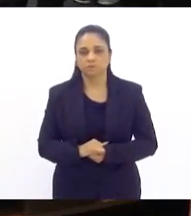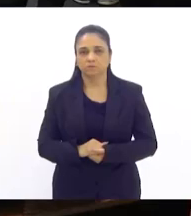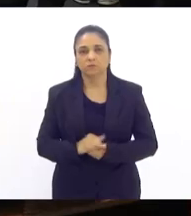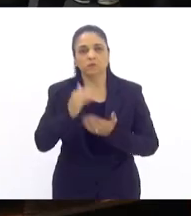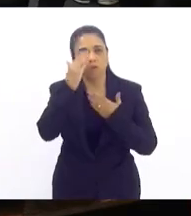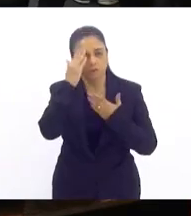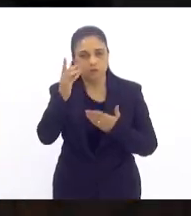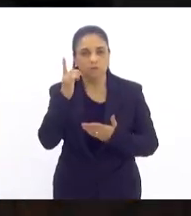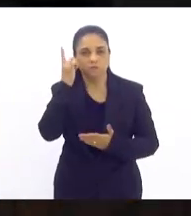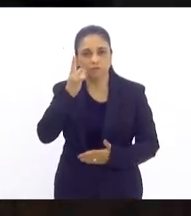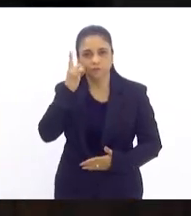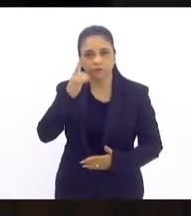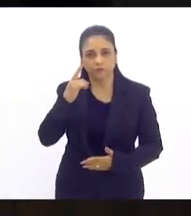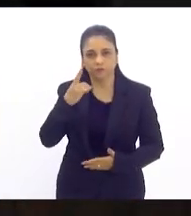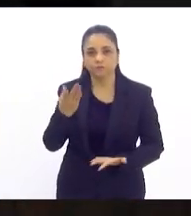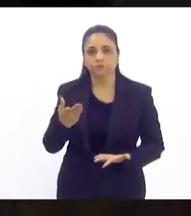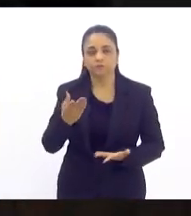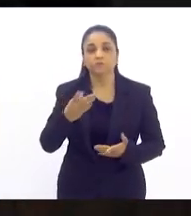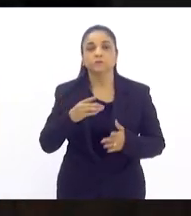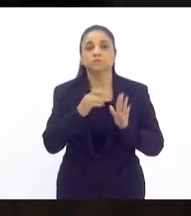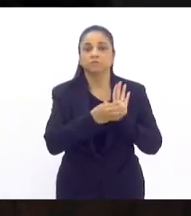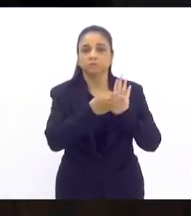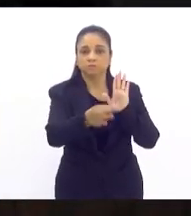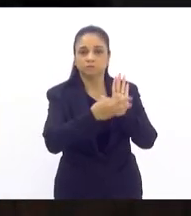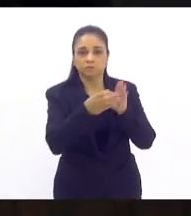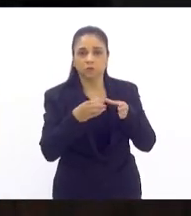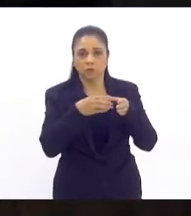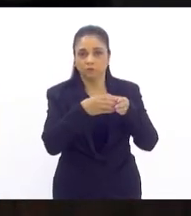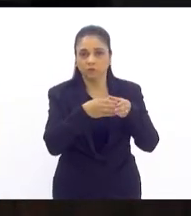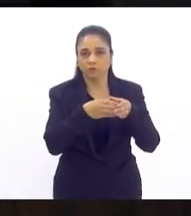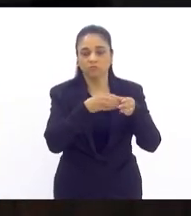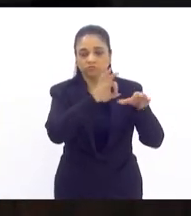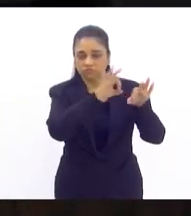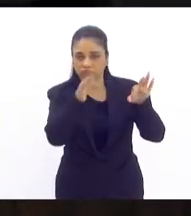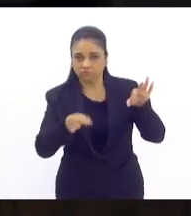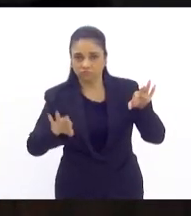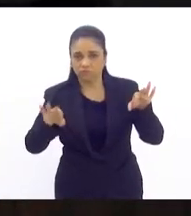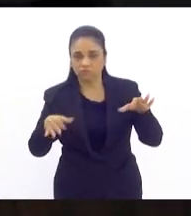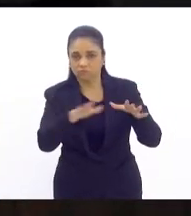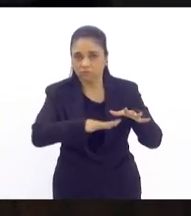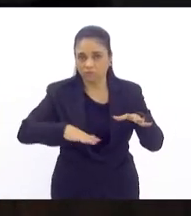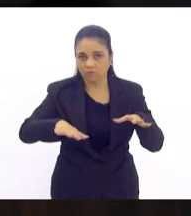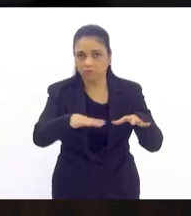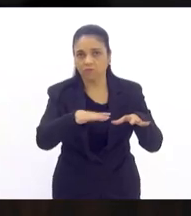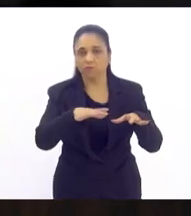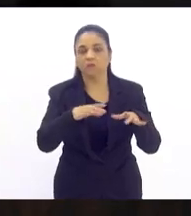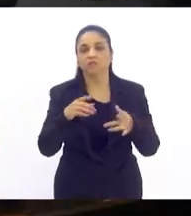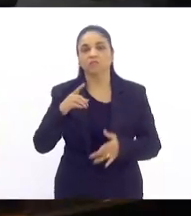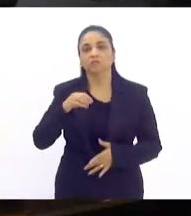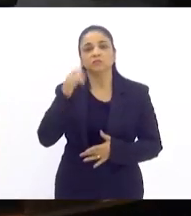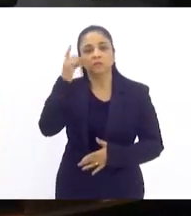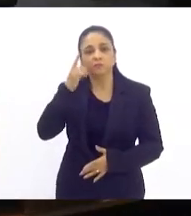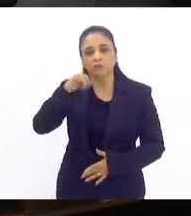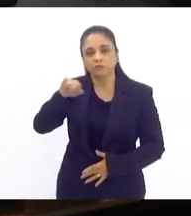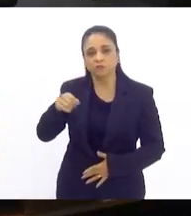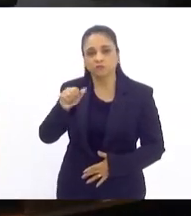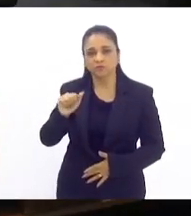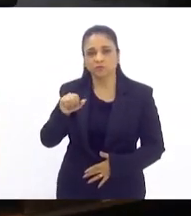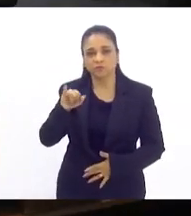Obrigado deputado Jorge para emitir parecer pela comissão de saneamento ambiental Deputado Jair Oliveira por favor